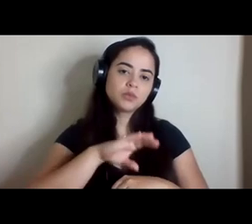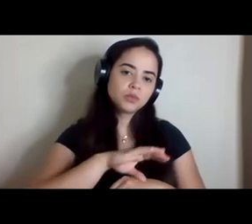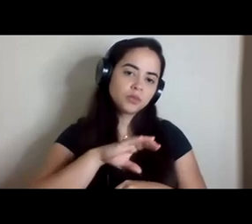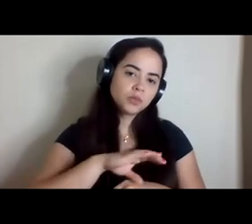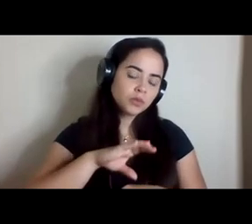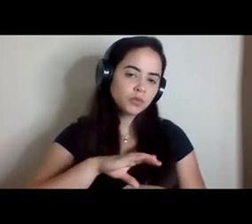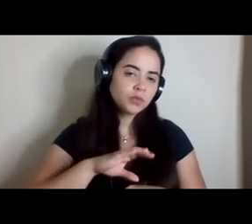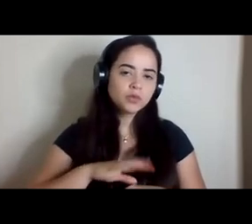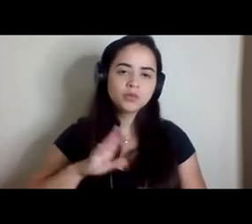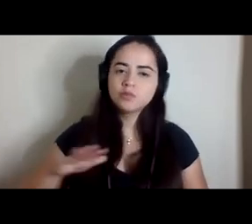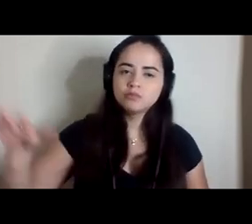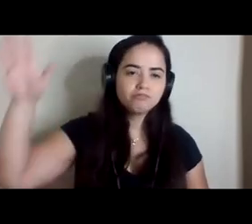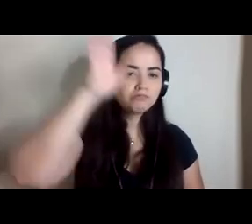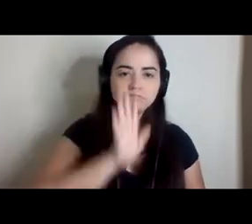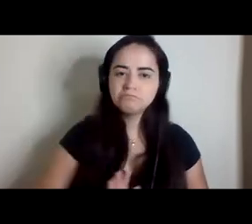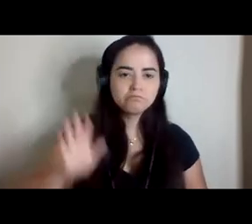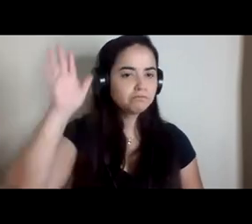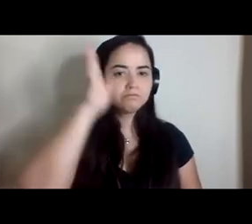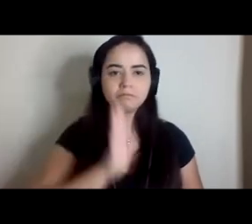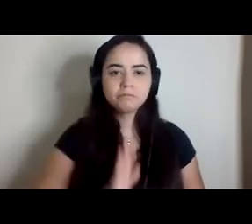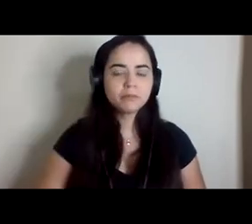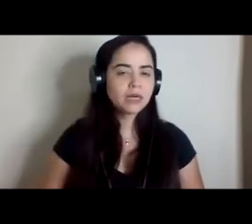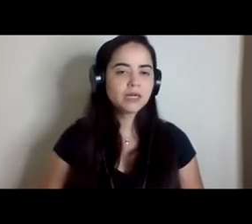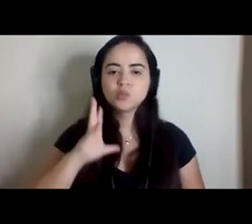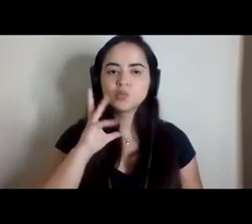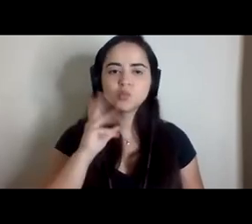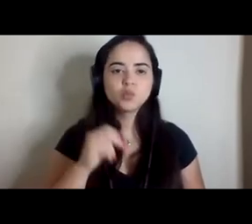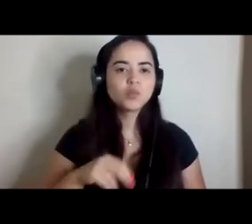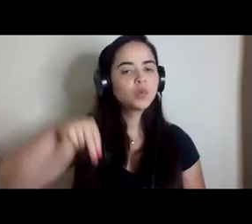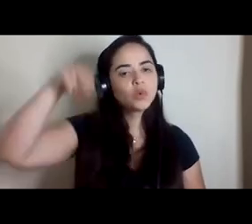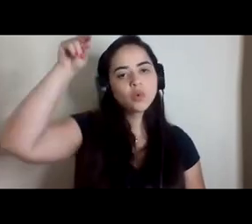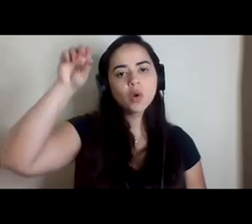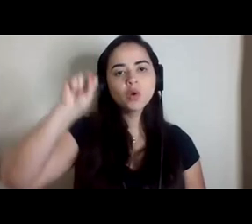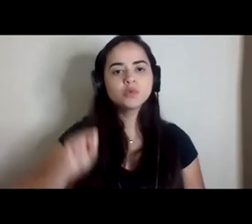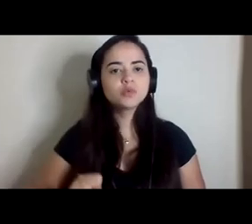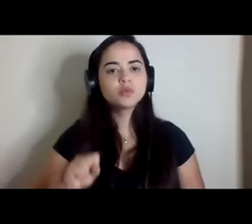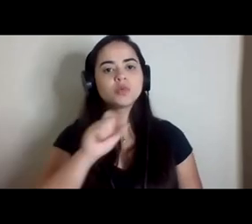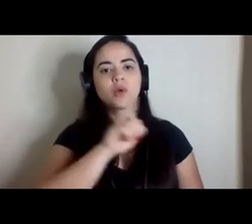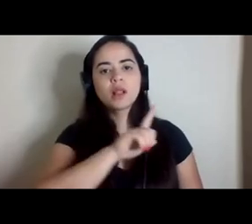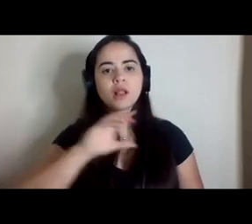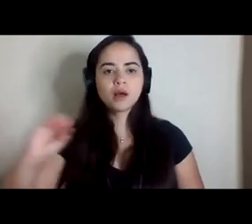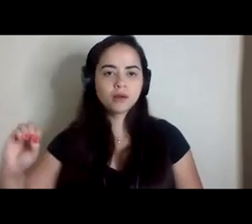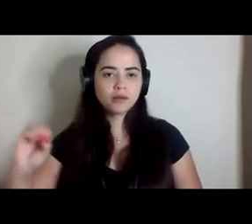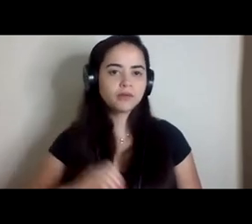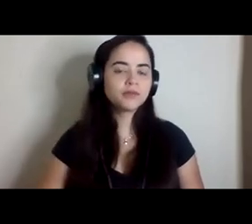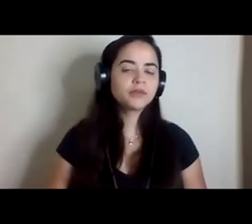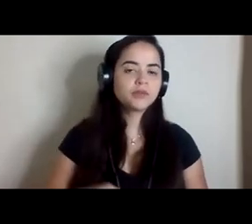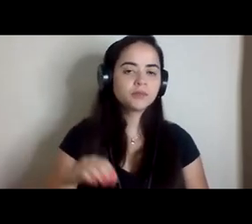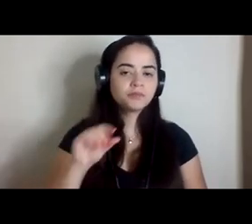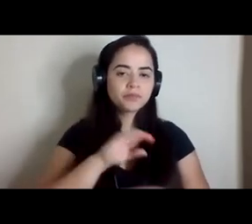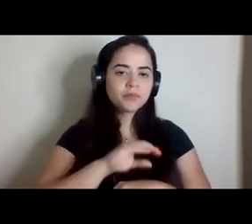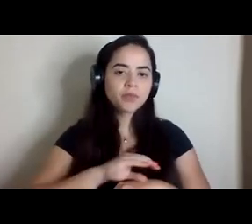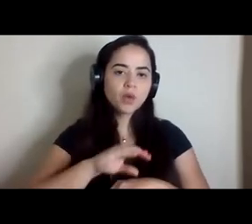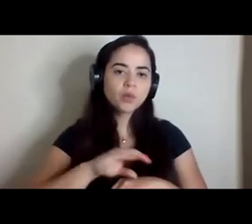em todo canto do Brasil, né, de leste a oeste, de norte a sul, né, Daniele? Um programa, né, que começou, ele